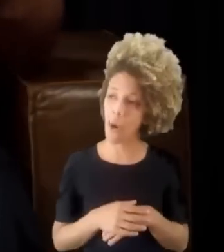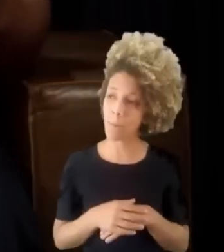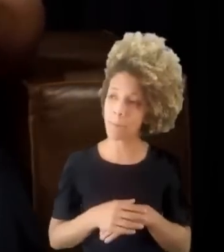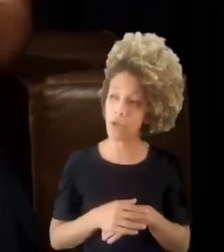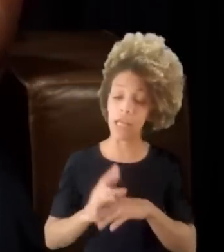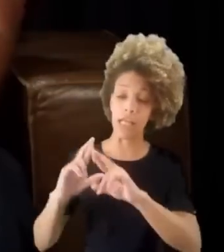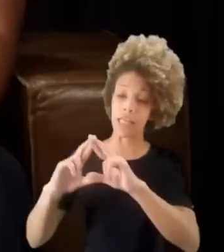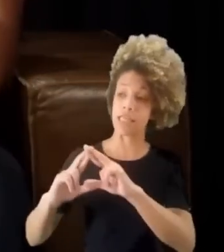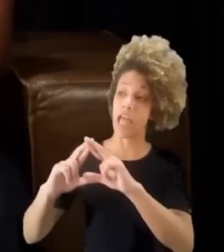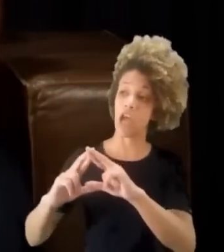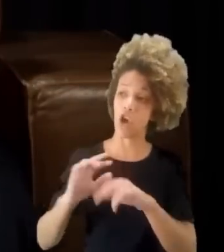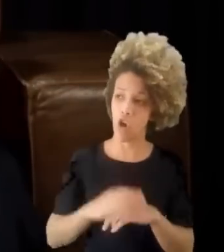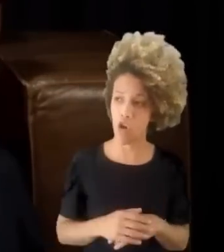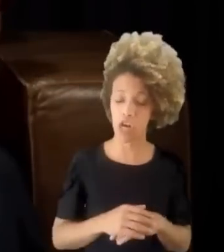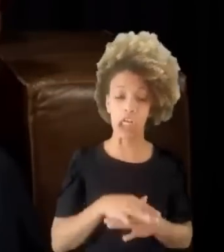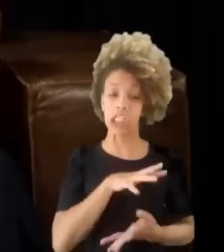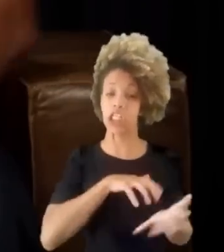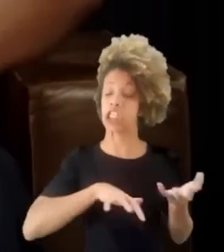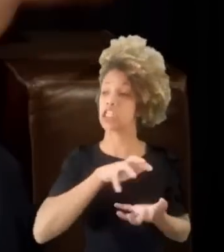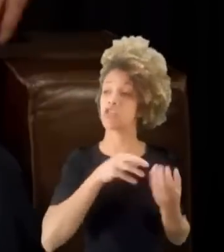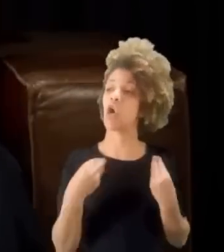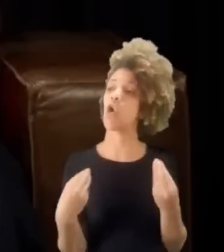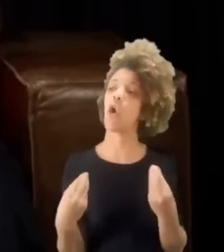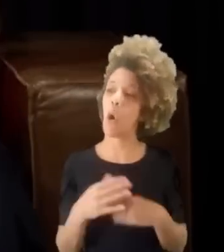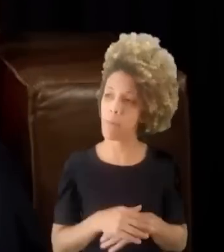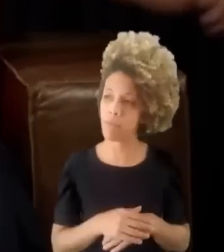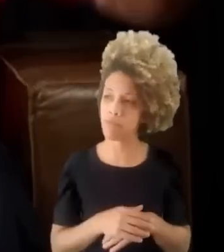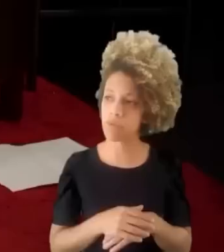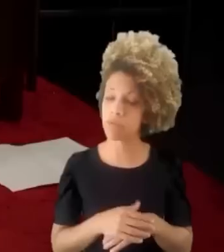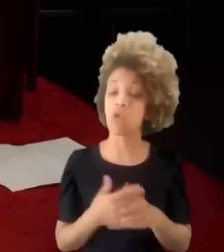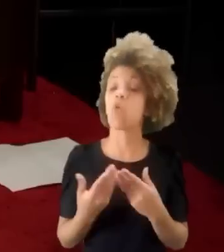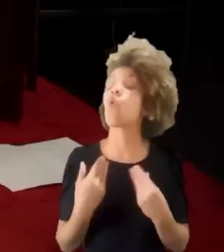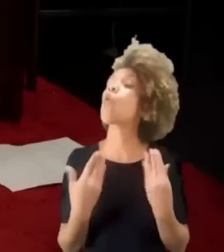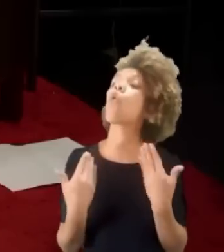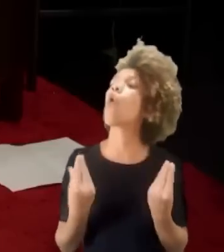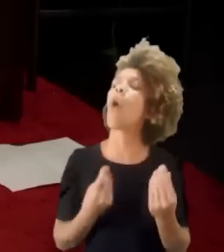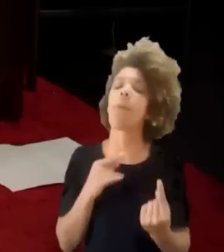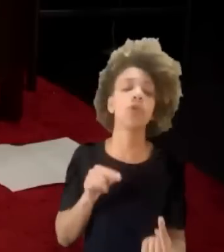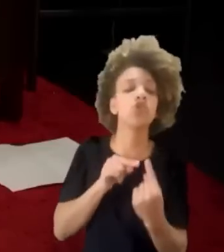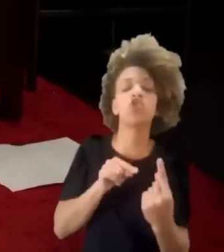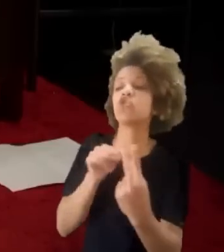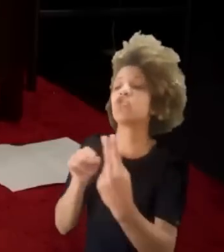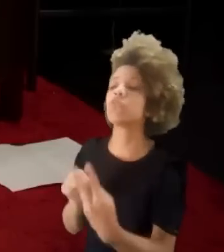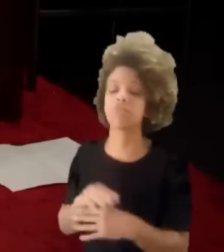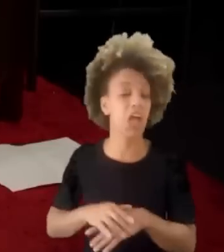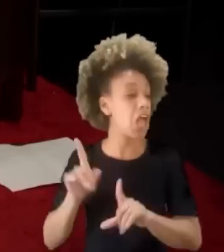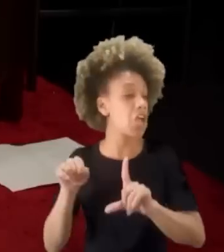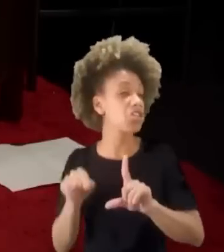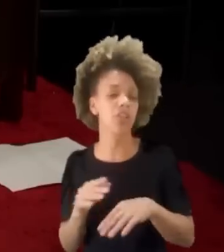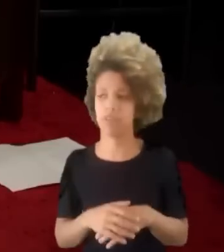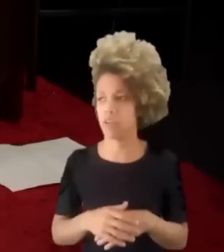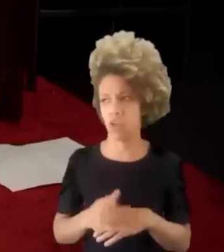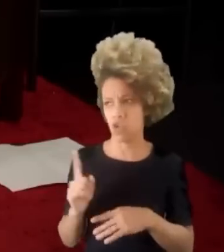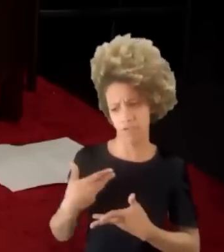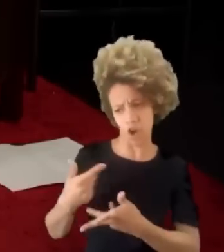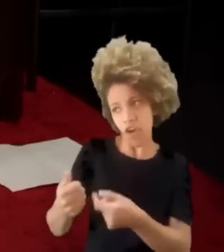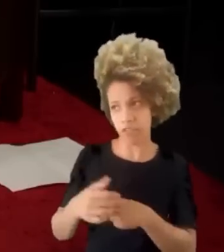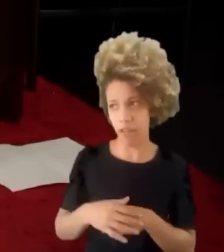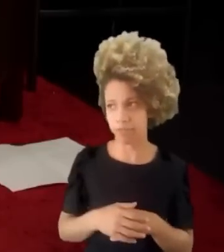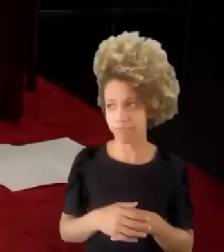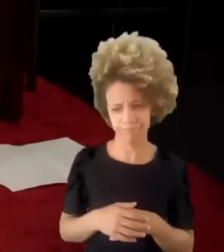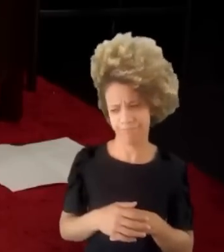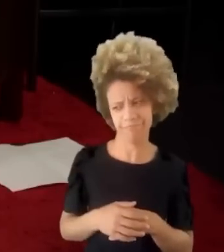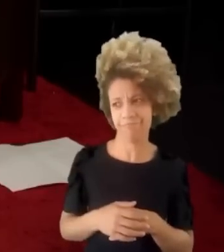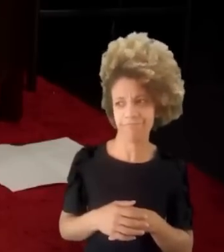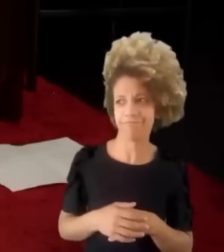no programa da Record no programa sensacionalista não fala que eu te escuto no povão como que nós chegamos ao povão é nós não vai ser convidado lá